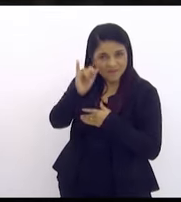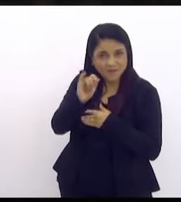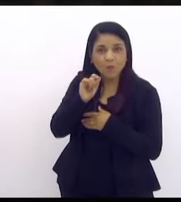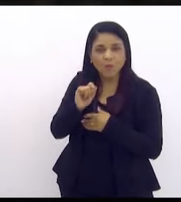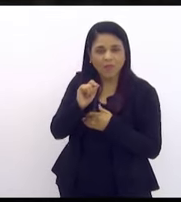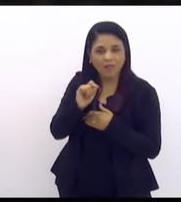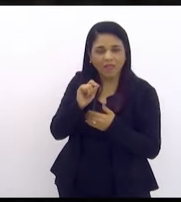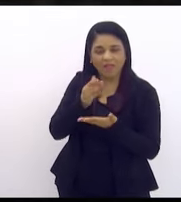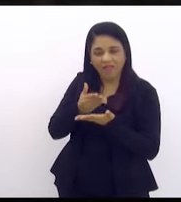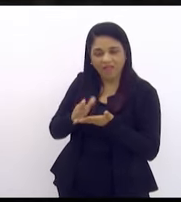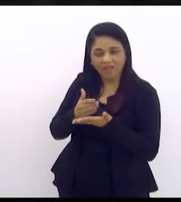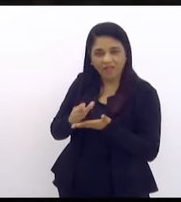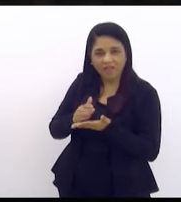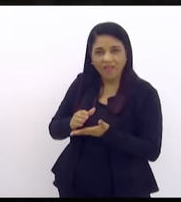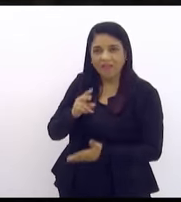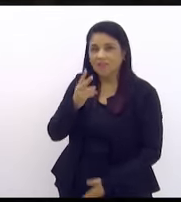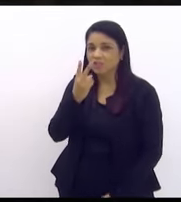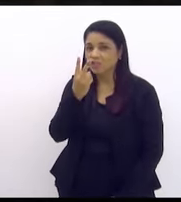apenas